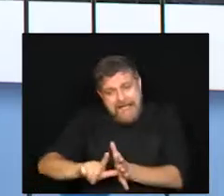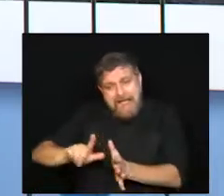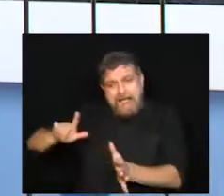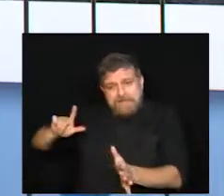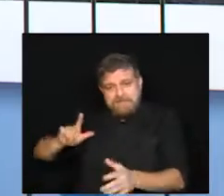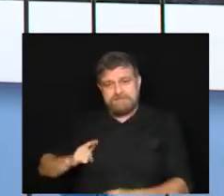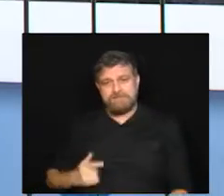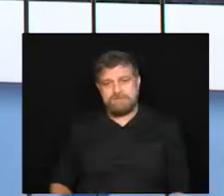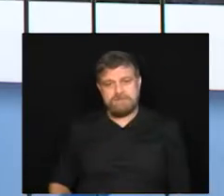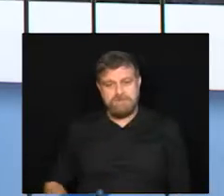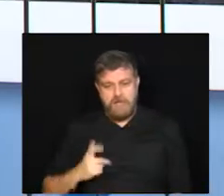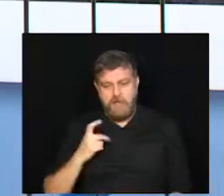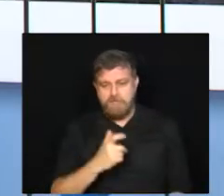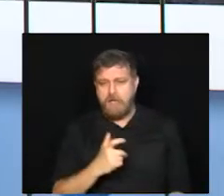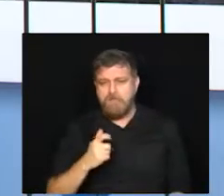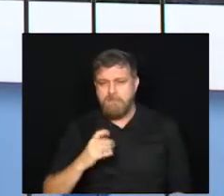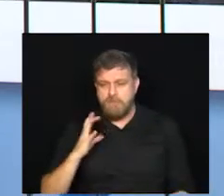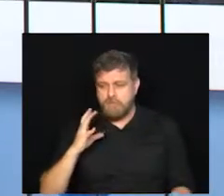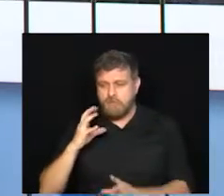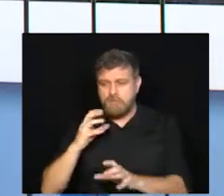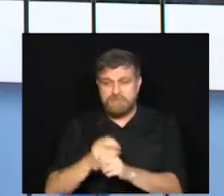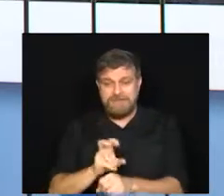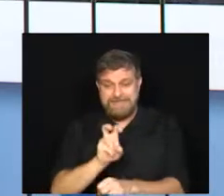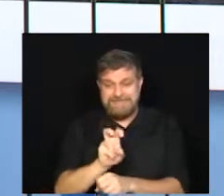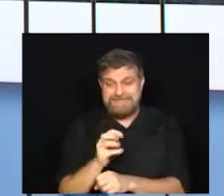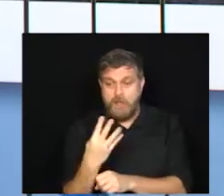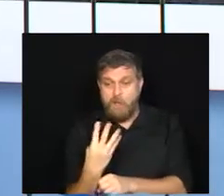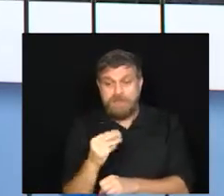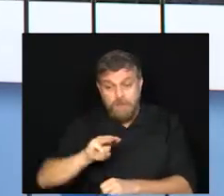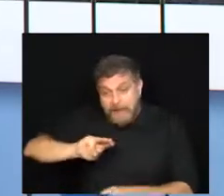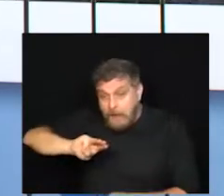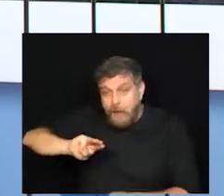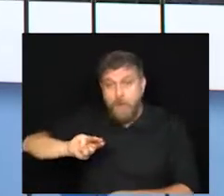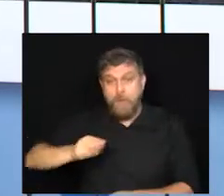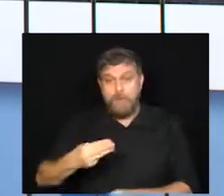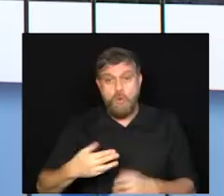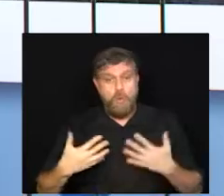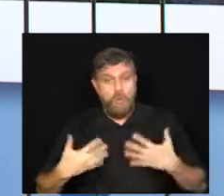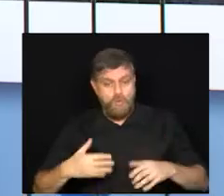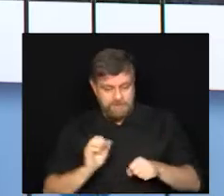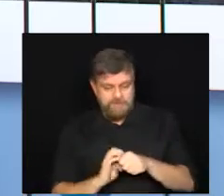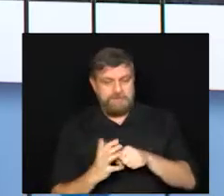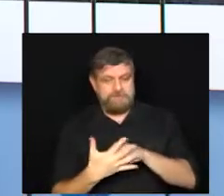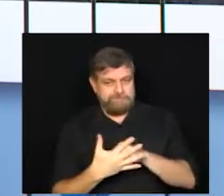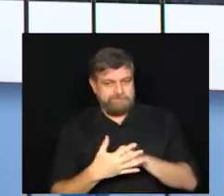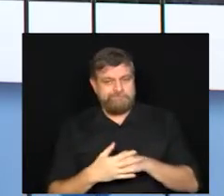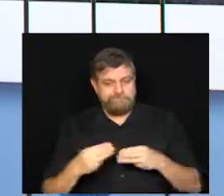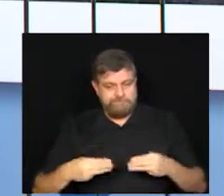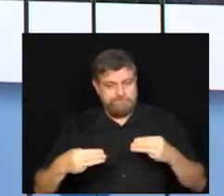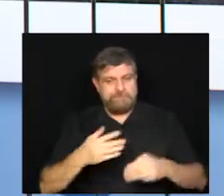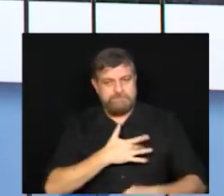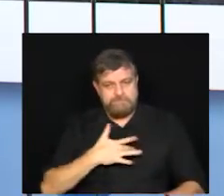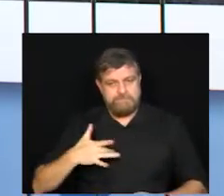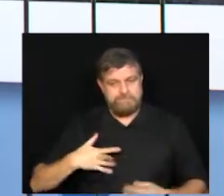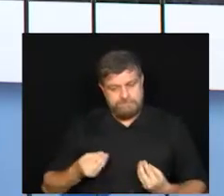a entrega de mais de 54 milhões de doses da vacina contra o coronavírus ao Ministério da